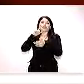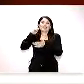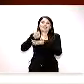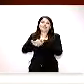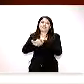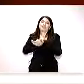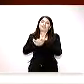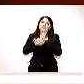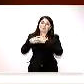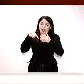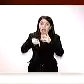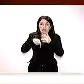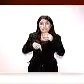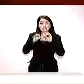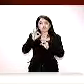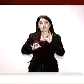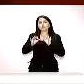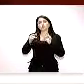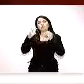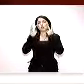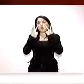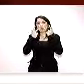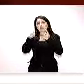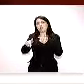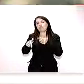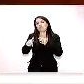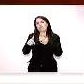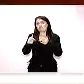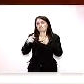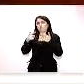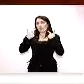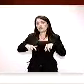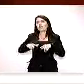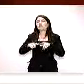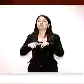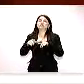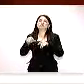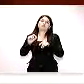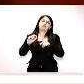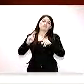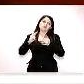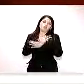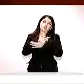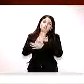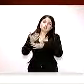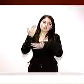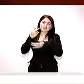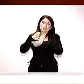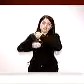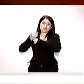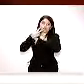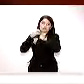desta própria corte de contas quando do exame de Idêntica matéria em apartado nas contas de